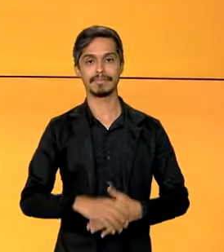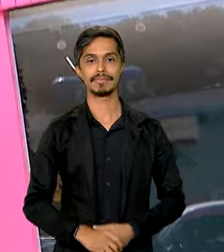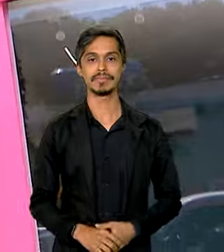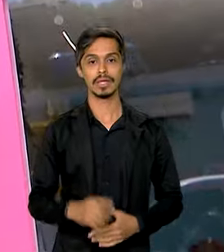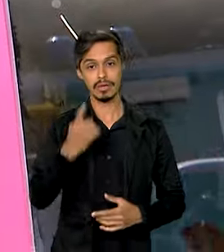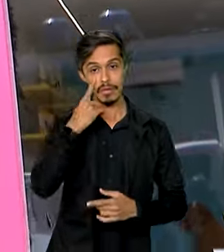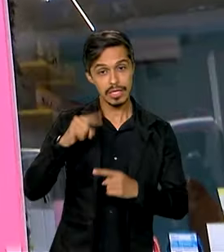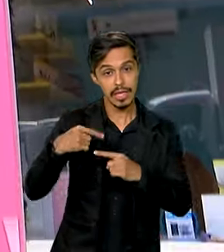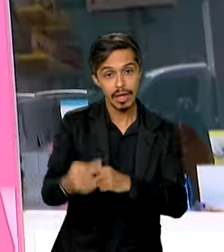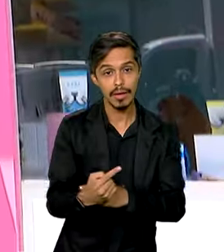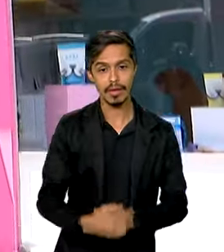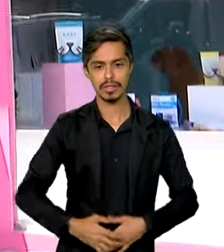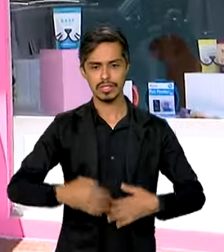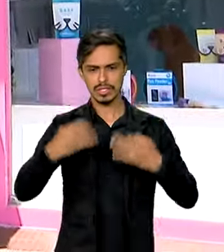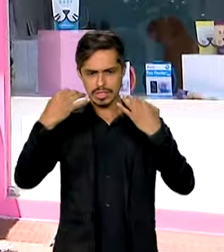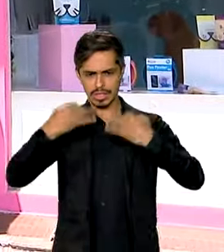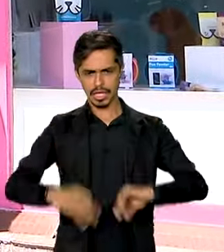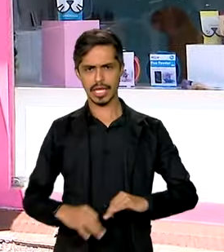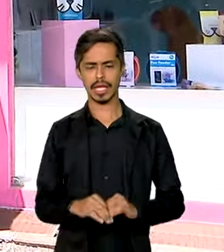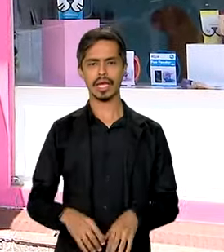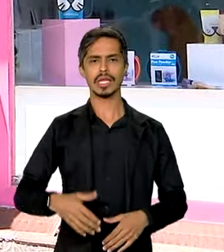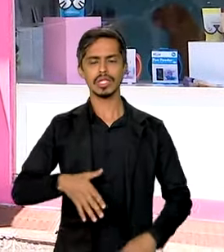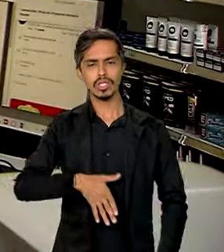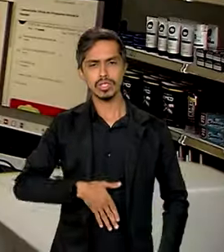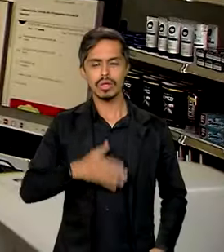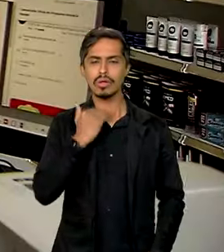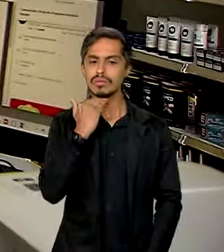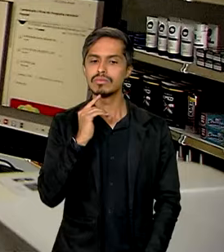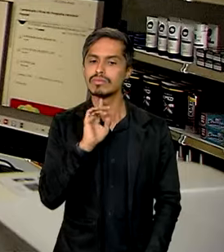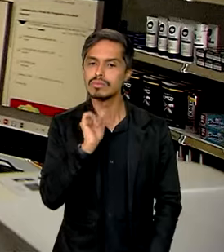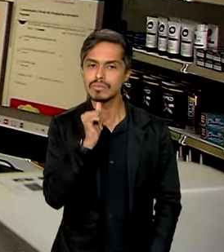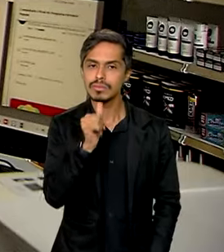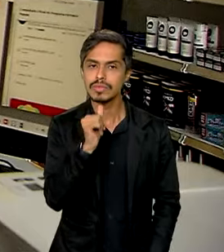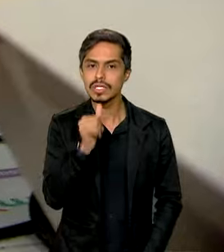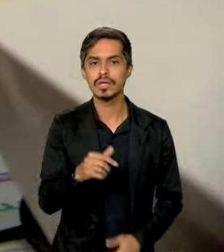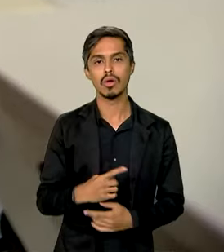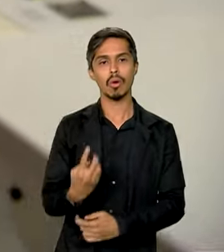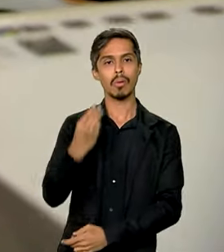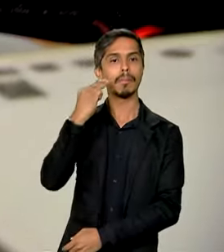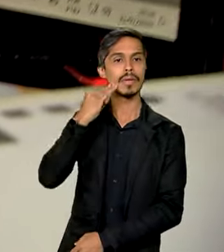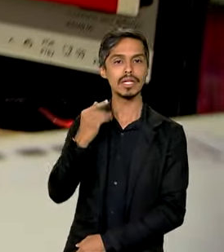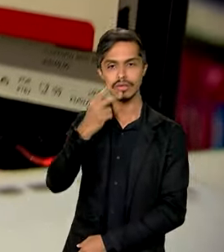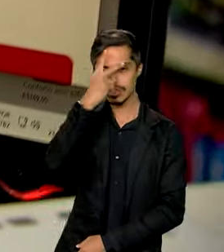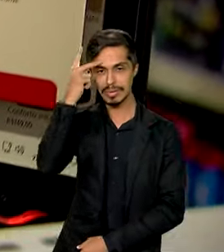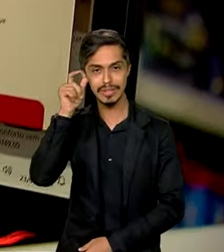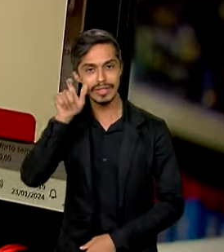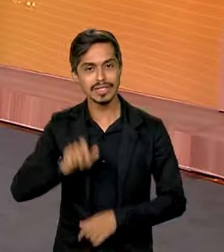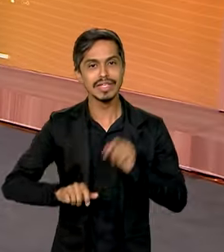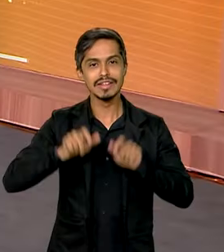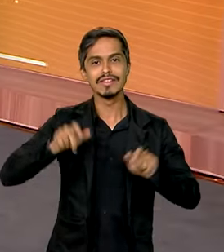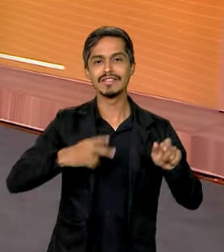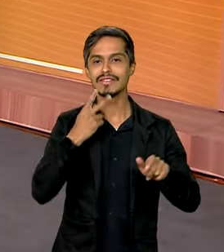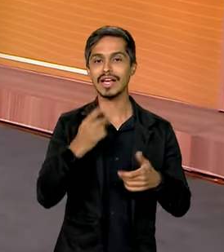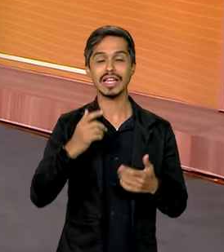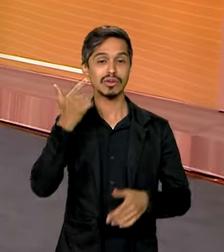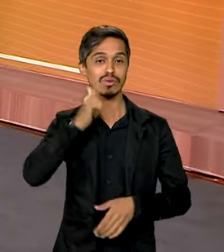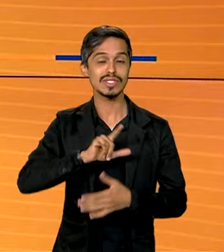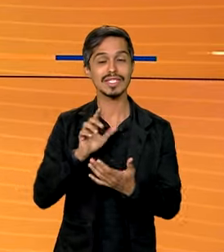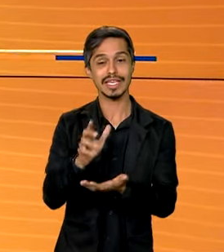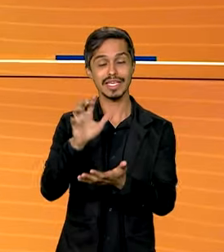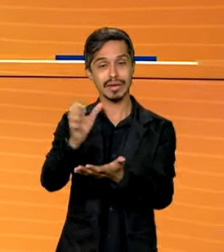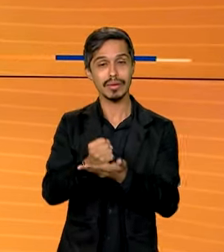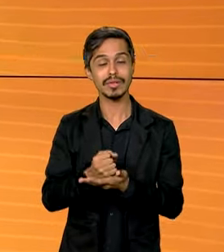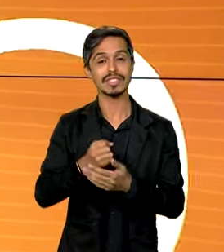seguir, dignidade menstrual. 1 milhão e 700 mil pessoas retiraram absorventes de graça. Acesso a